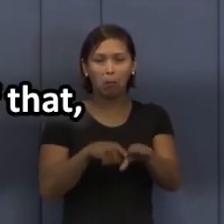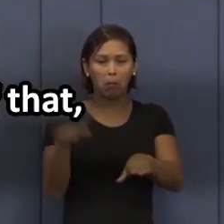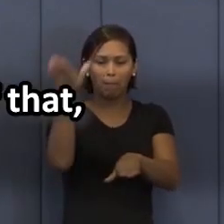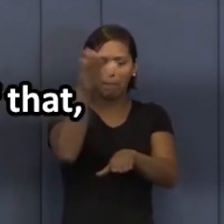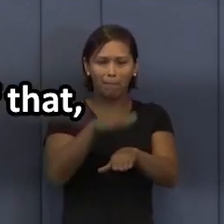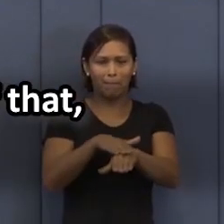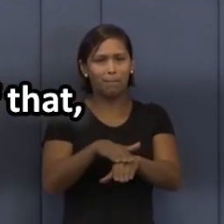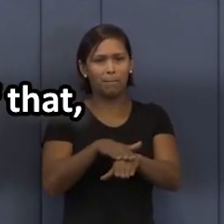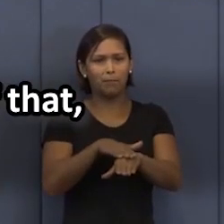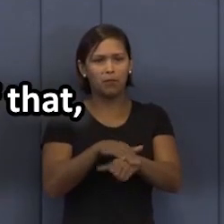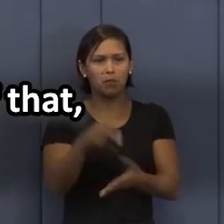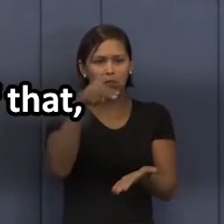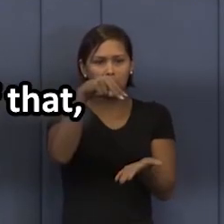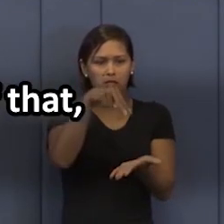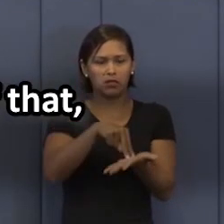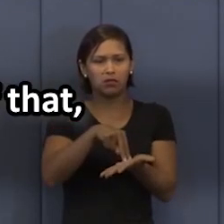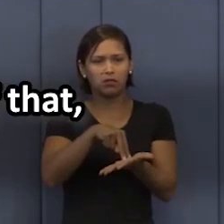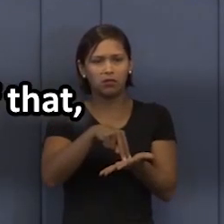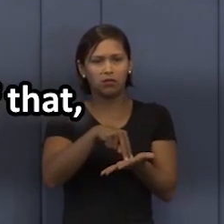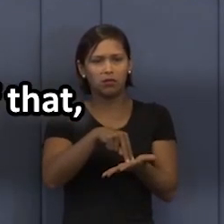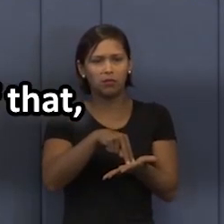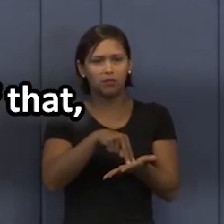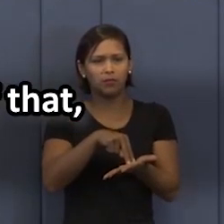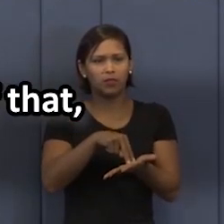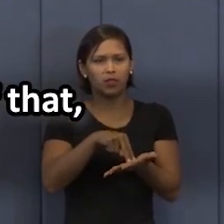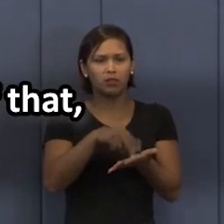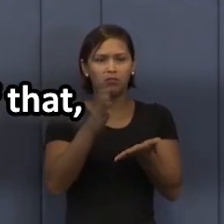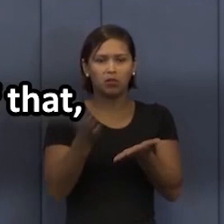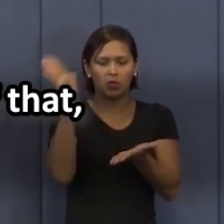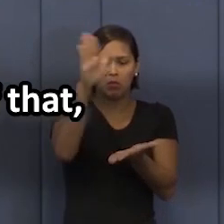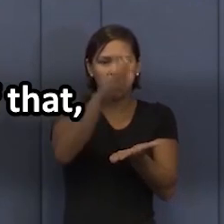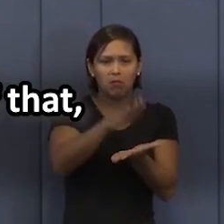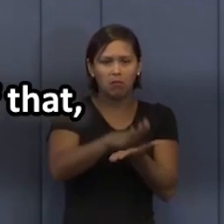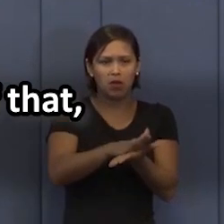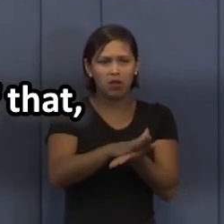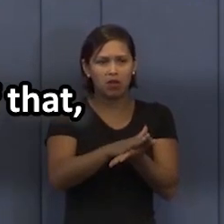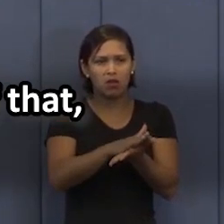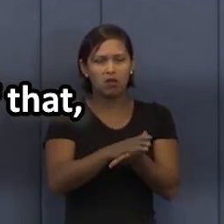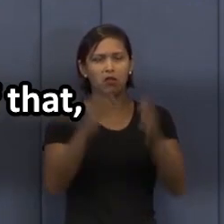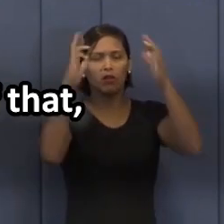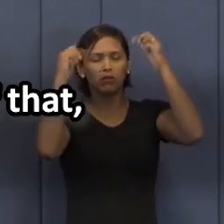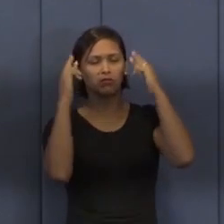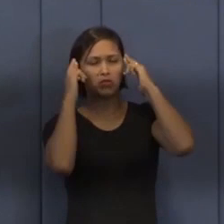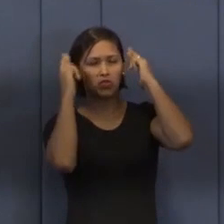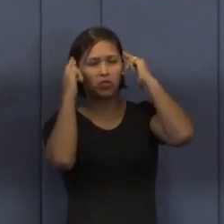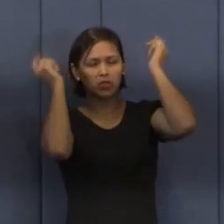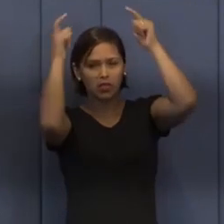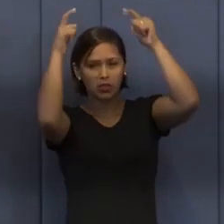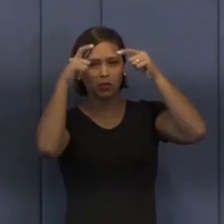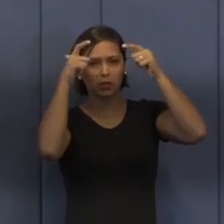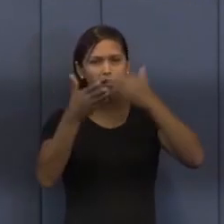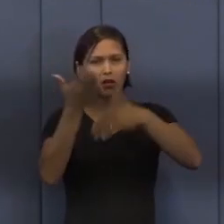pisando em cima, ele está com o pé em cima, está pisando em cima daquilo. está com a mão em cima daqueles dois, vestido de César,